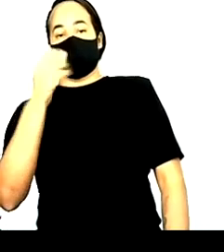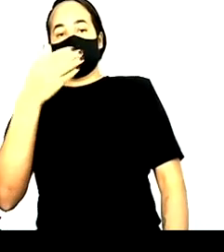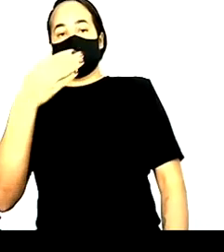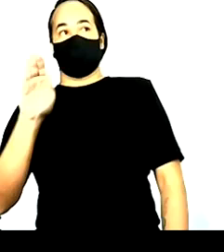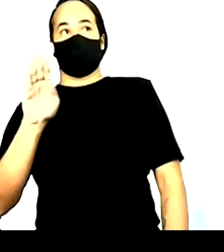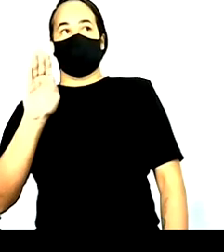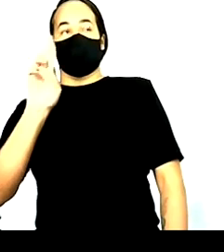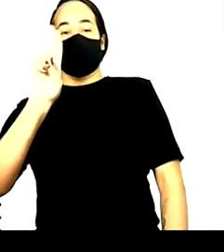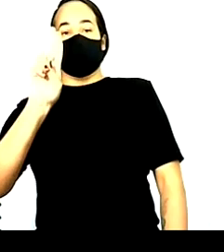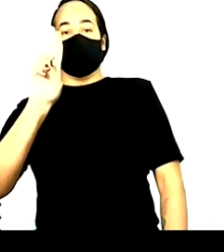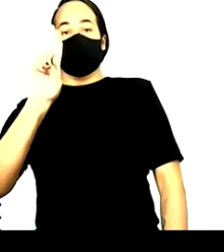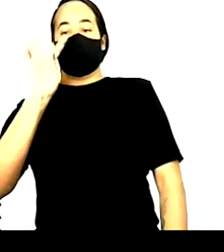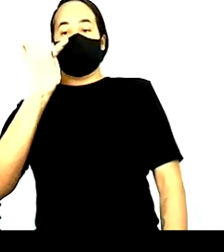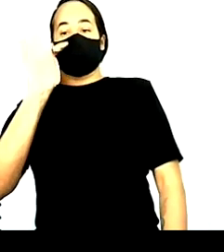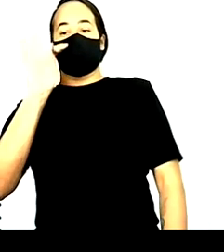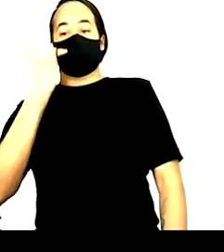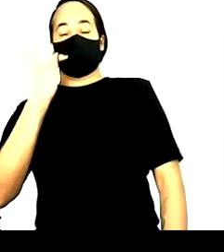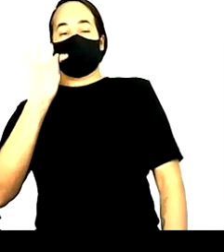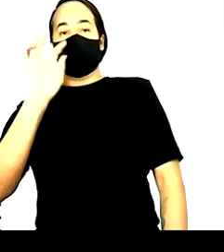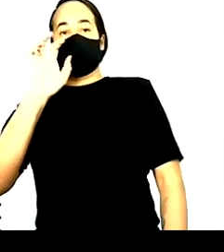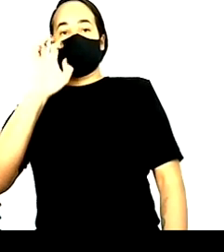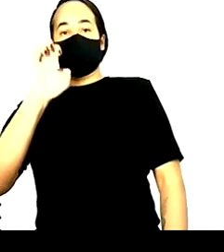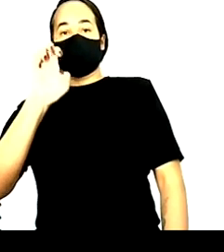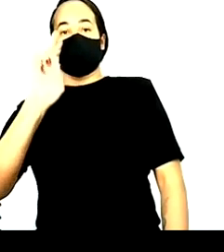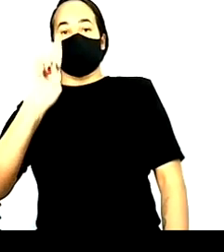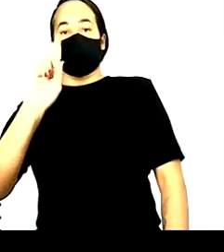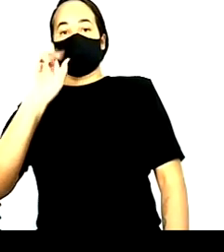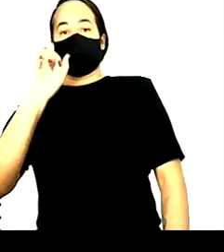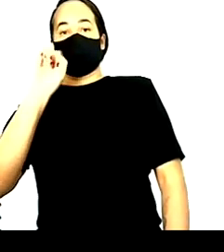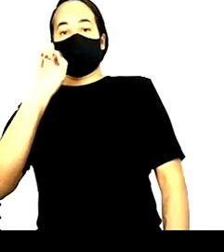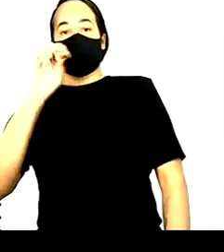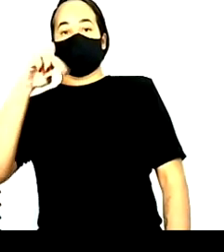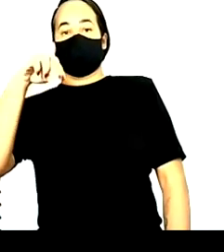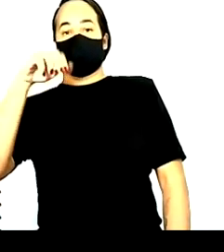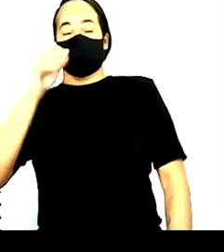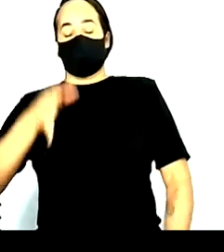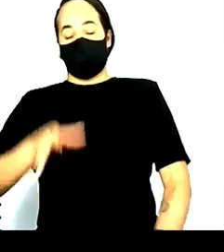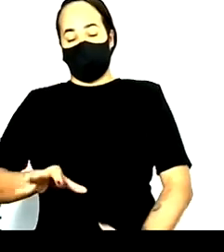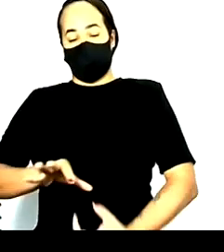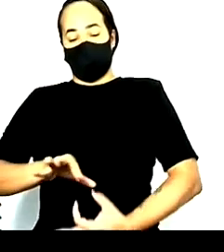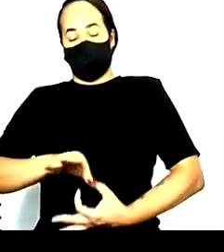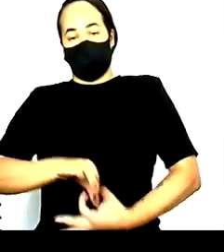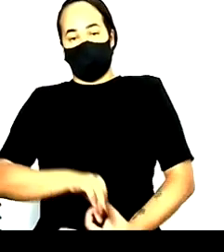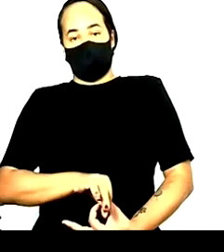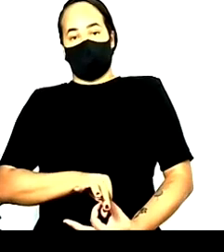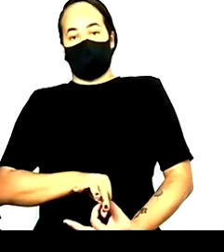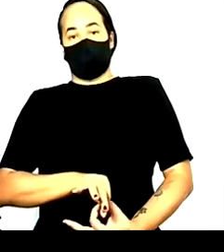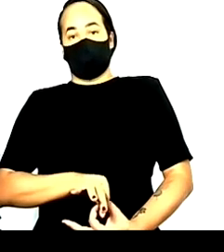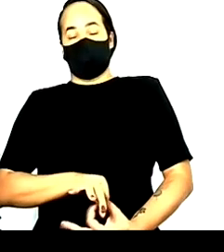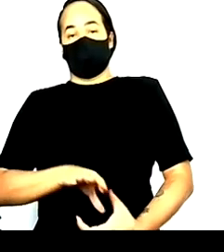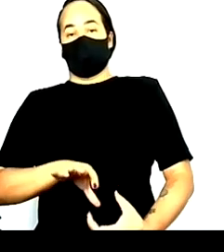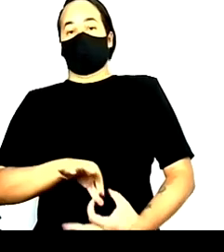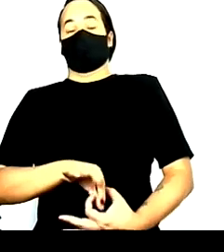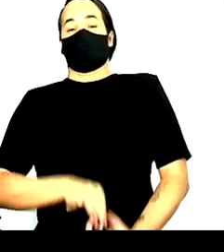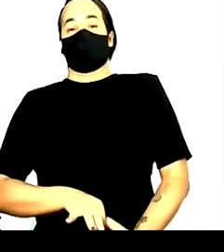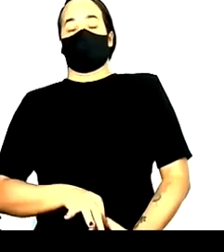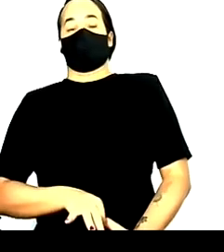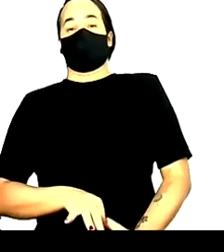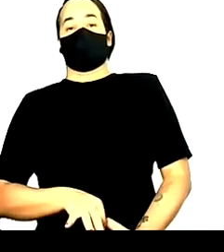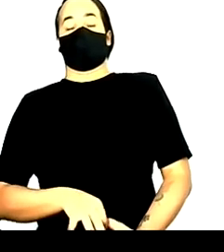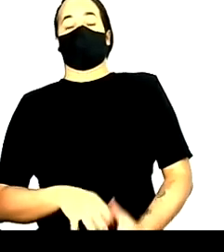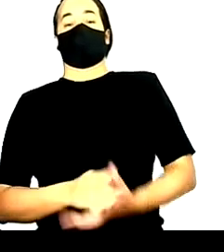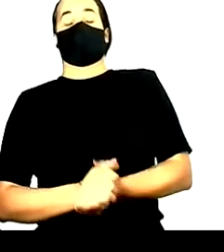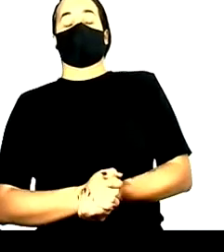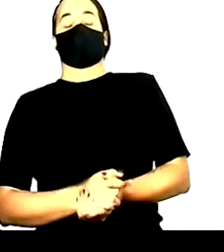que vão unir os ovários ao útero, ou seja, sua principal função é a união desses dois órgãos. A